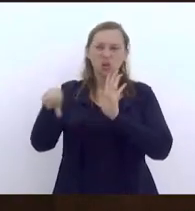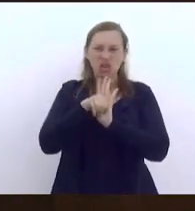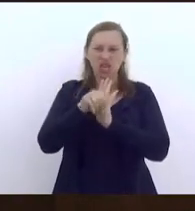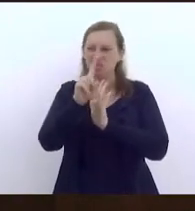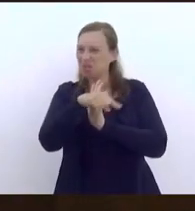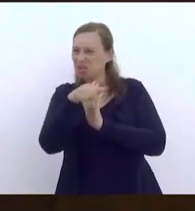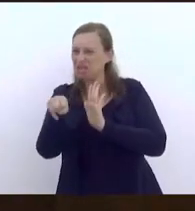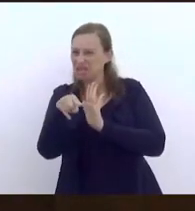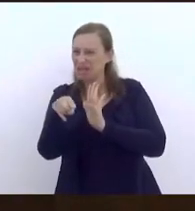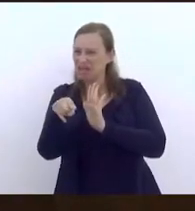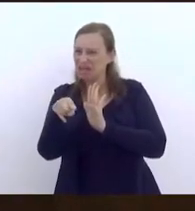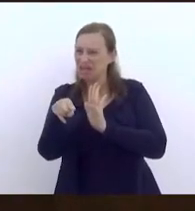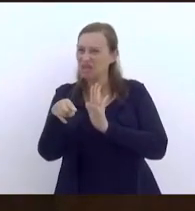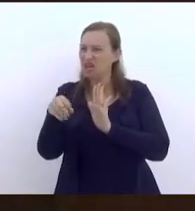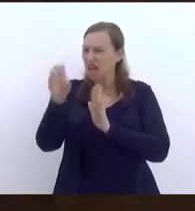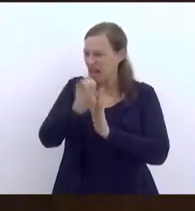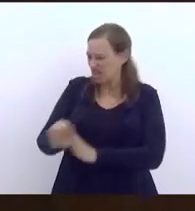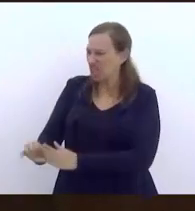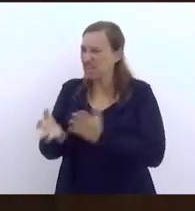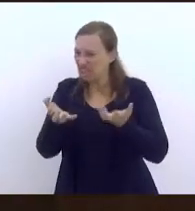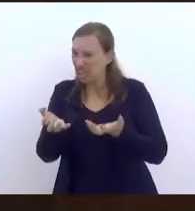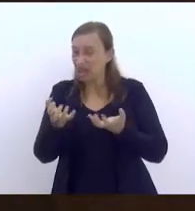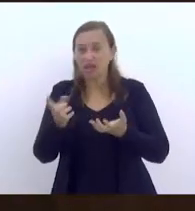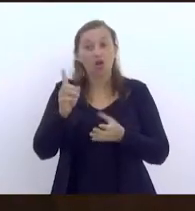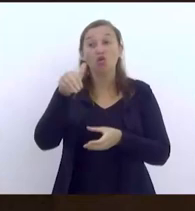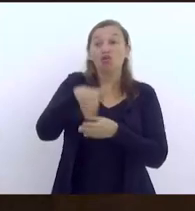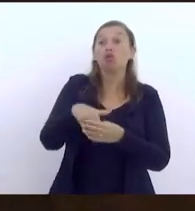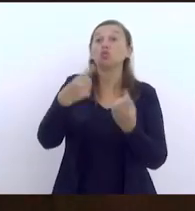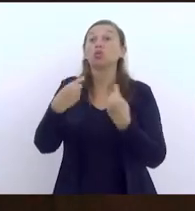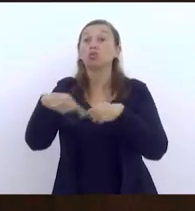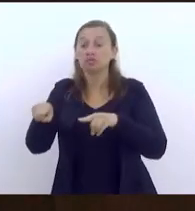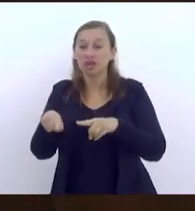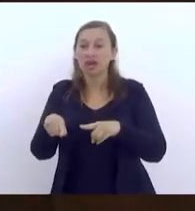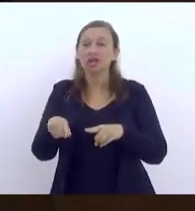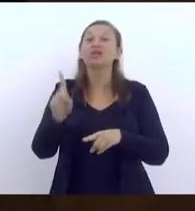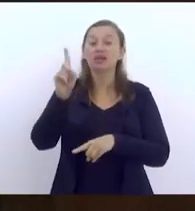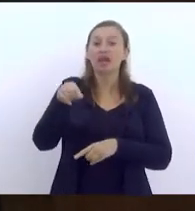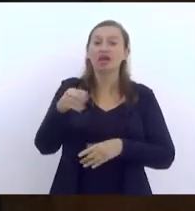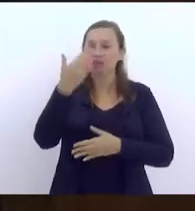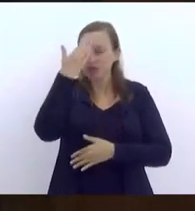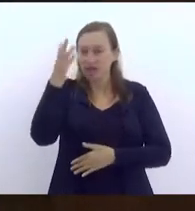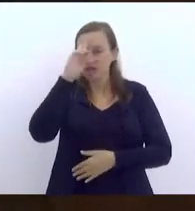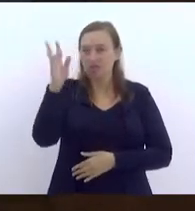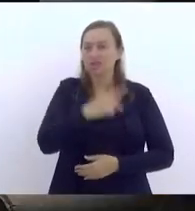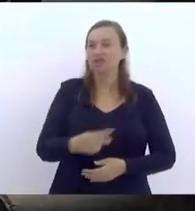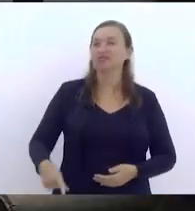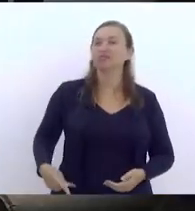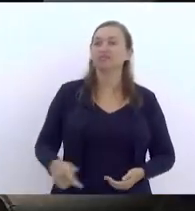porque a esquerda quer que prescreva? Não, não, é voto contrário, e é isso aí. Obrigado, presidente.